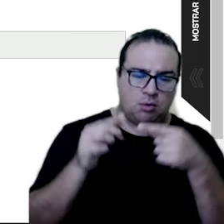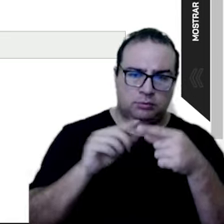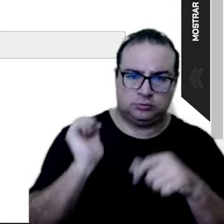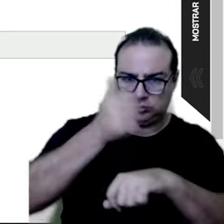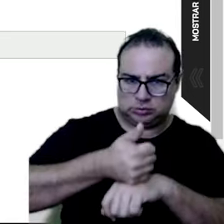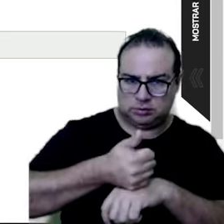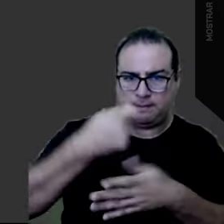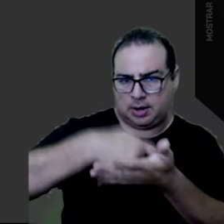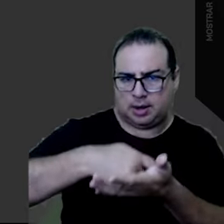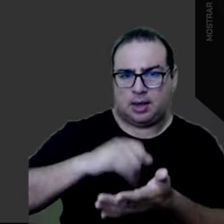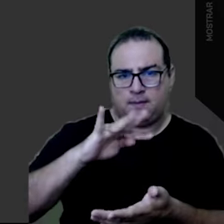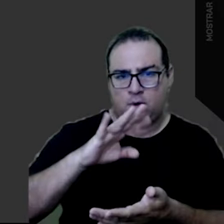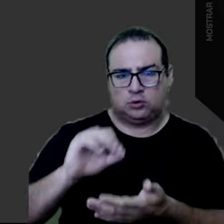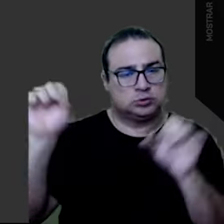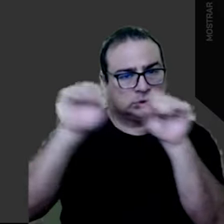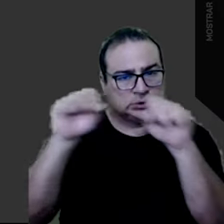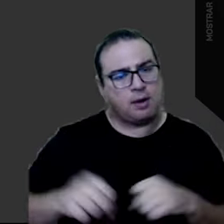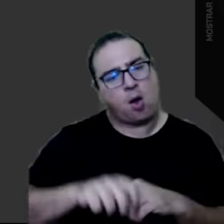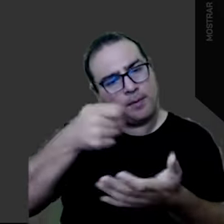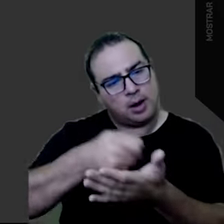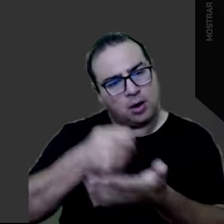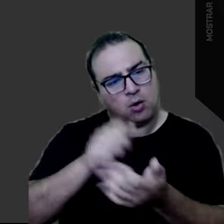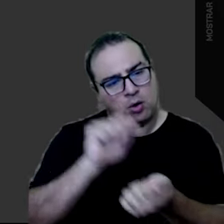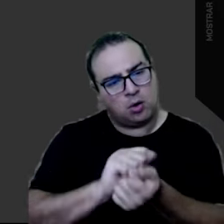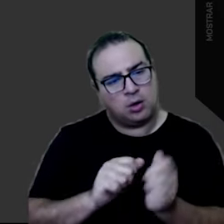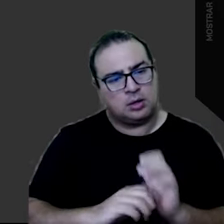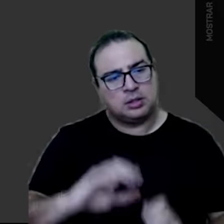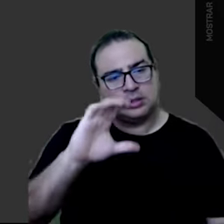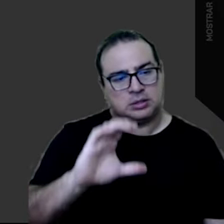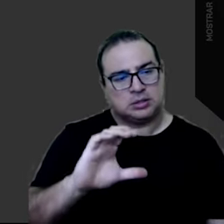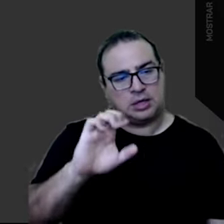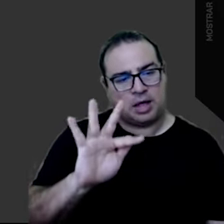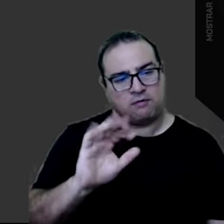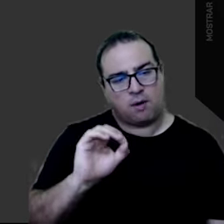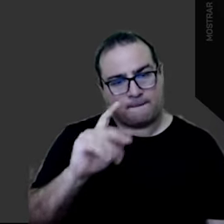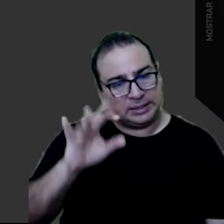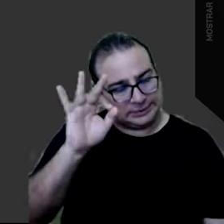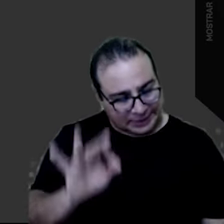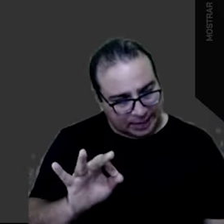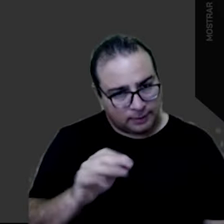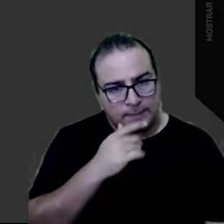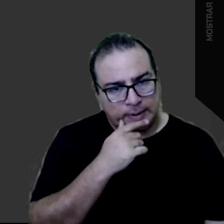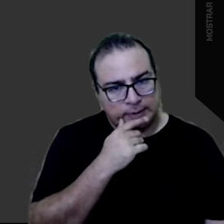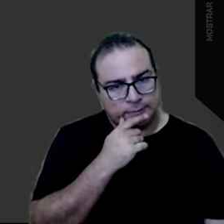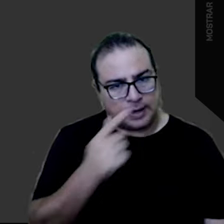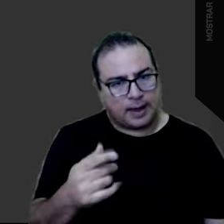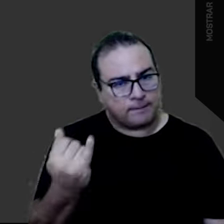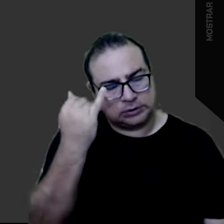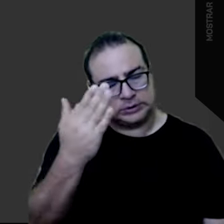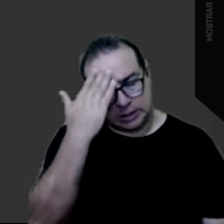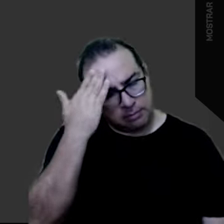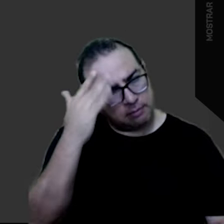substituição tributária o sistema vai me obrigar a colocar uma cfp correta isso aqui é é é